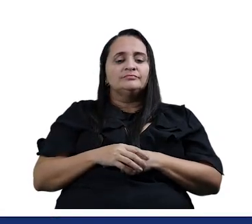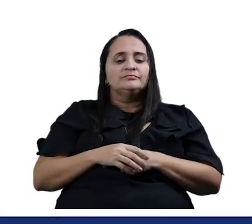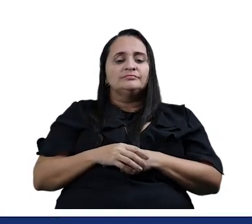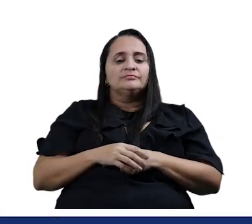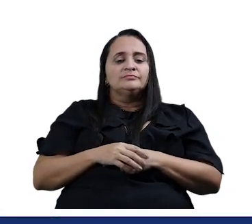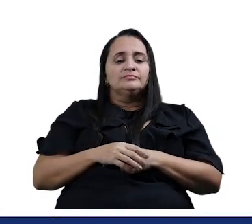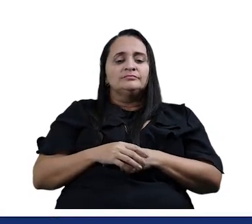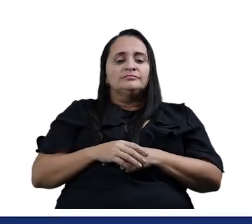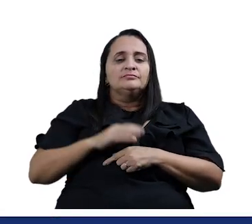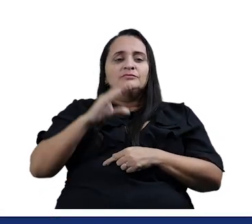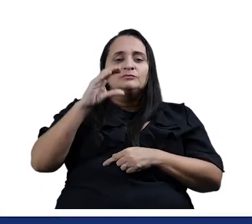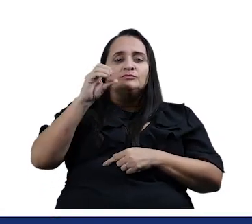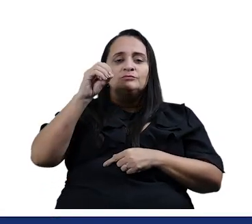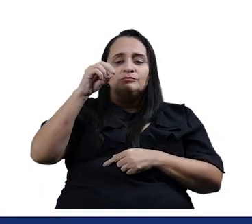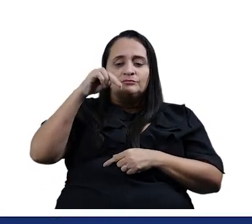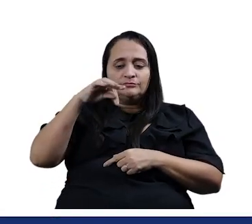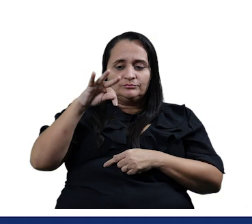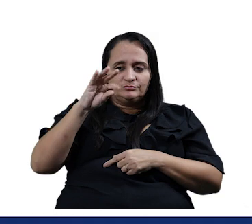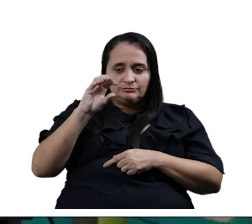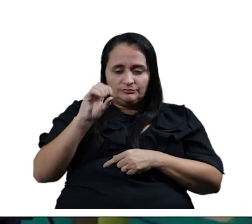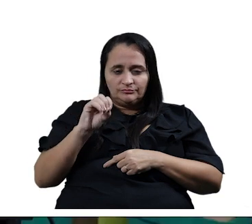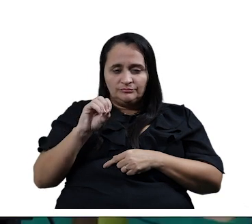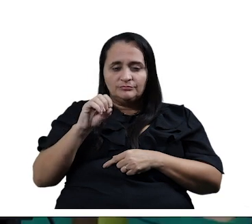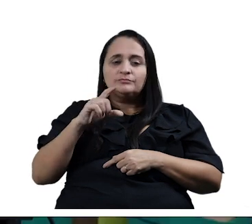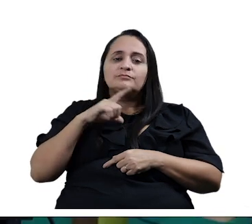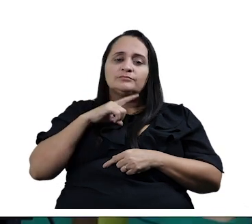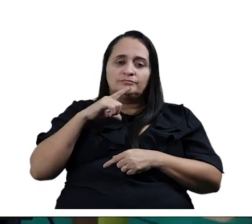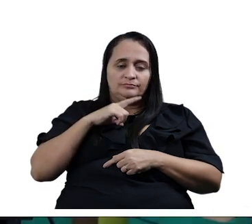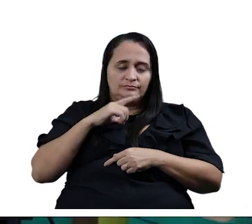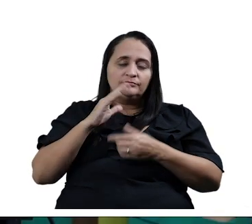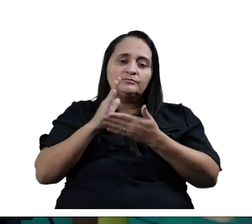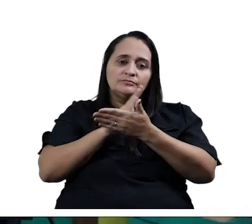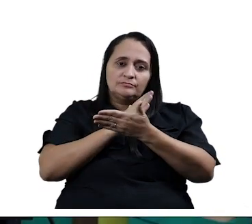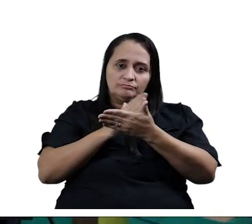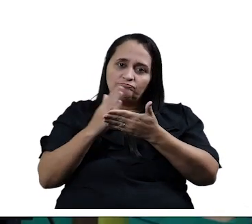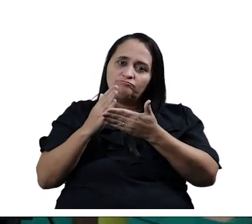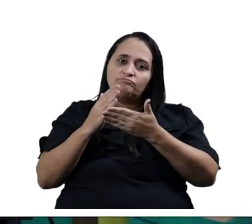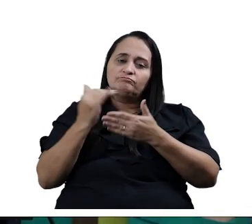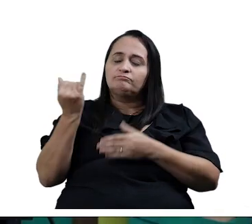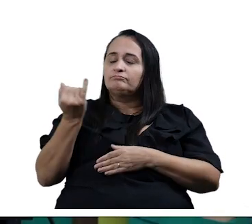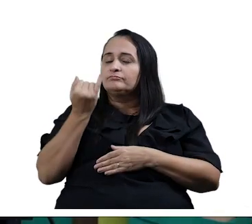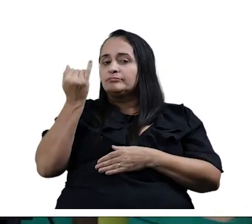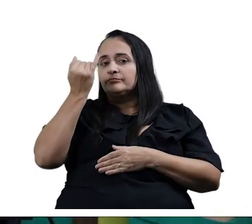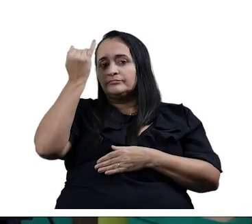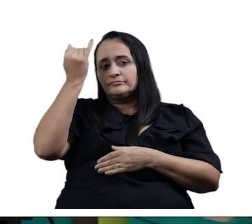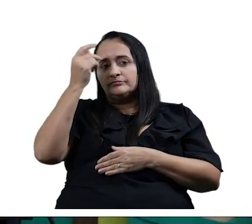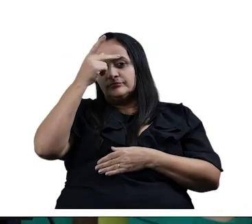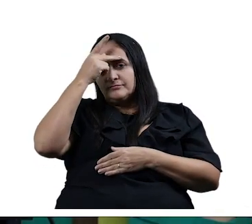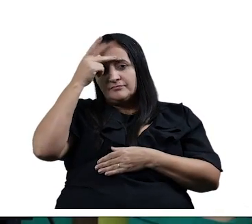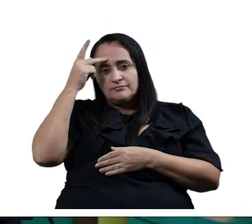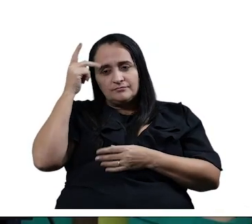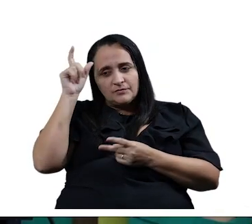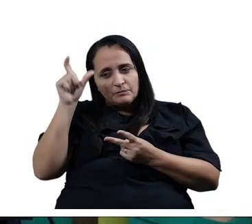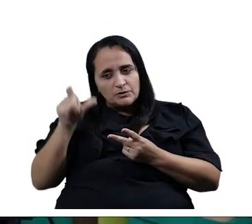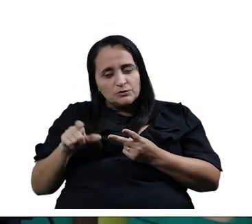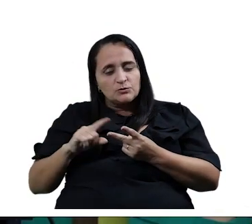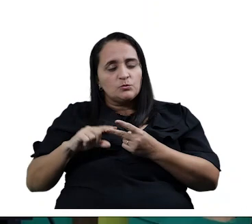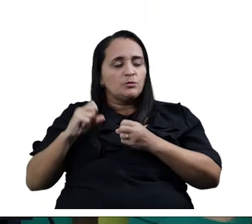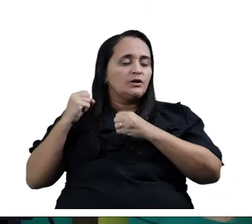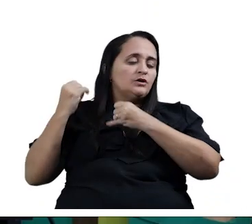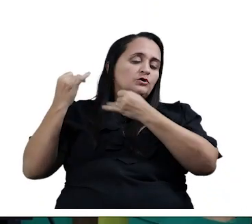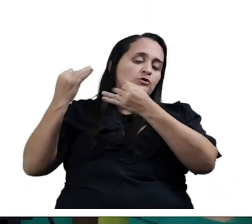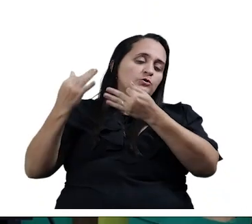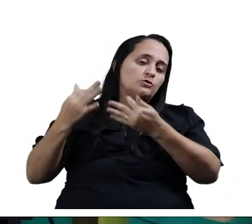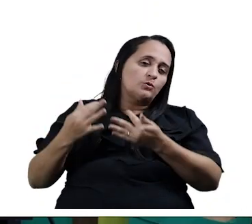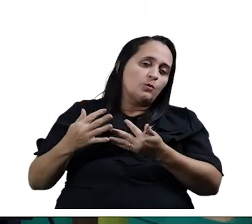bom? Observe que eu falei que o conto, ele tem alguns elementos, né? Que é